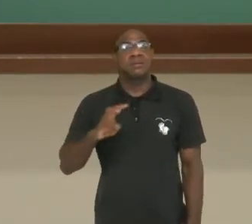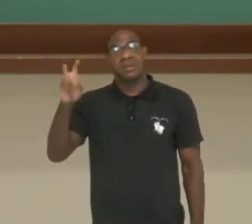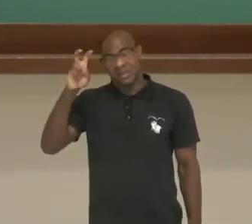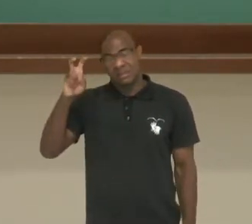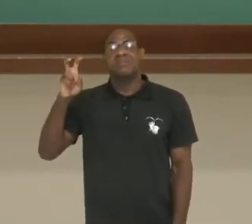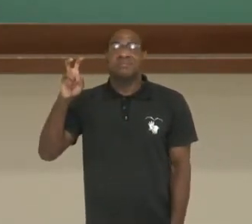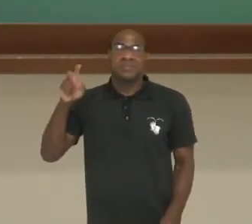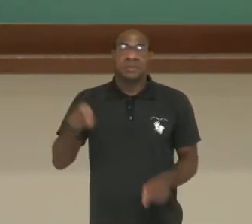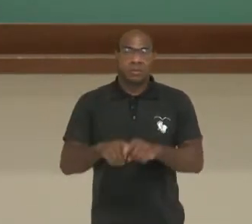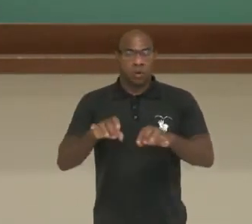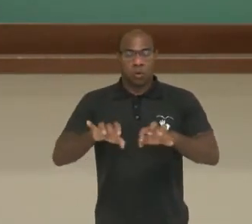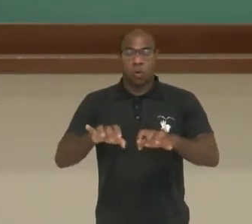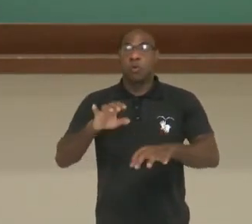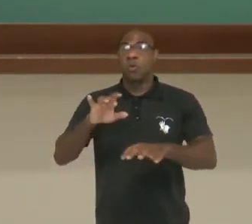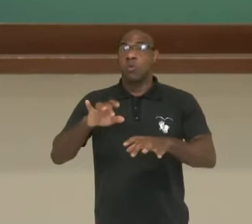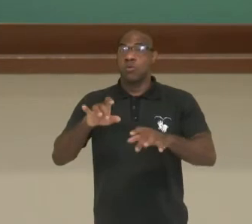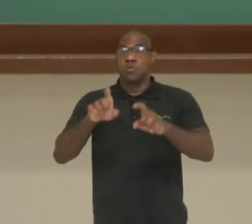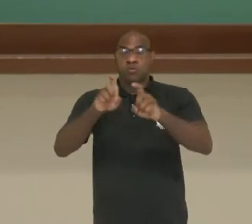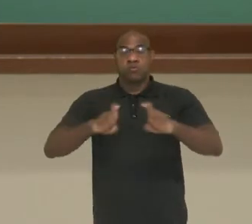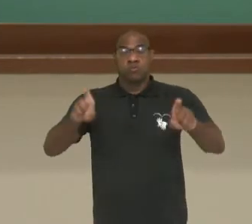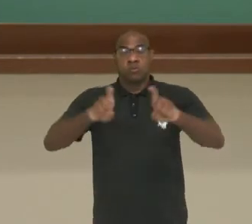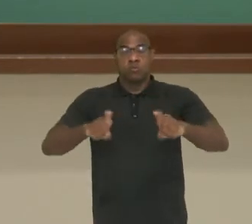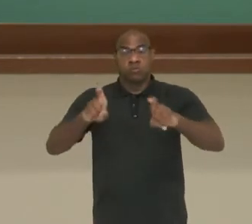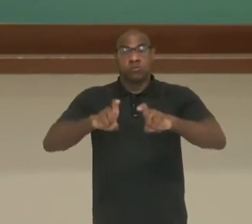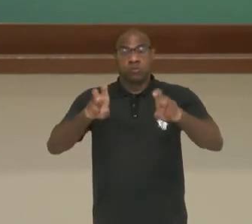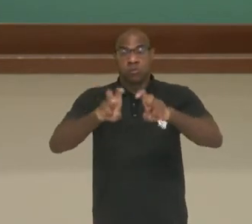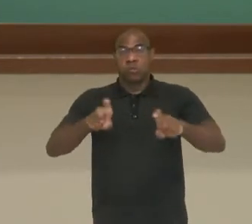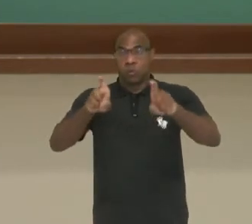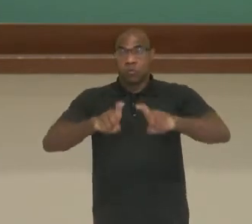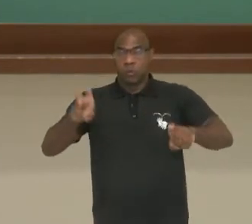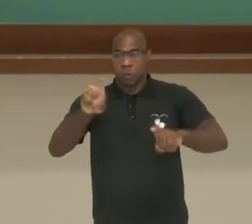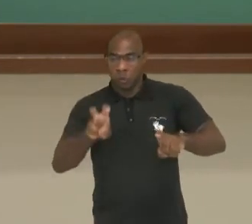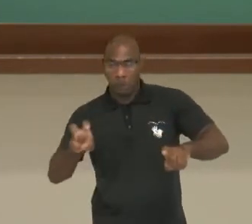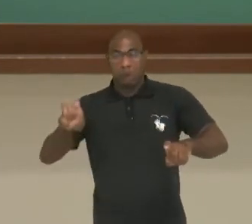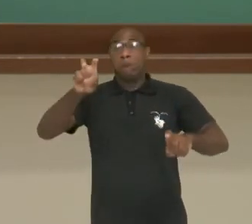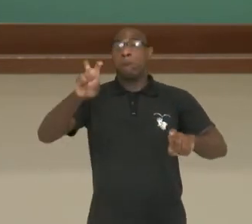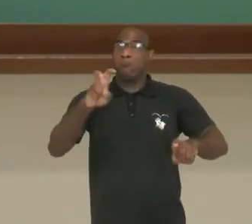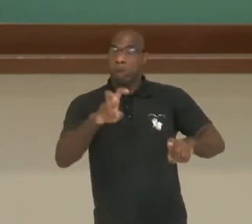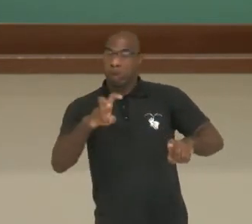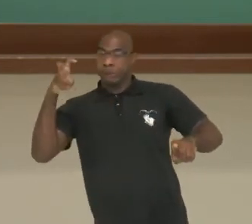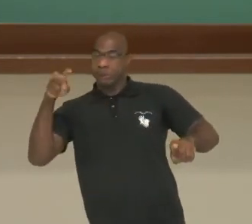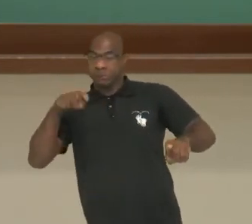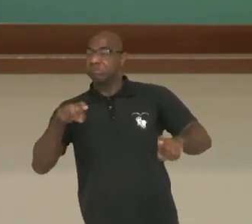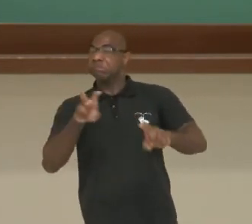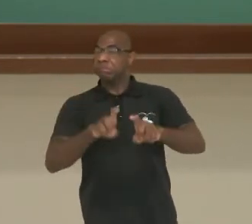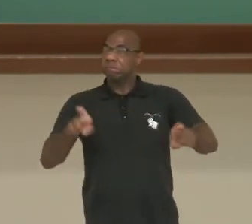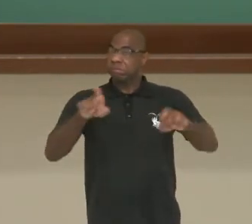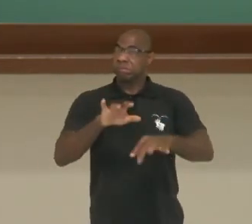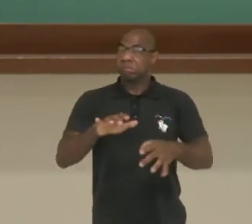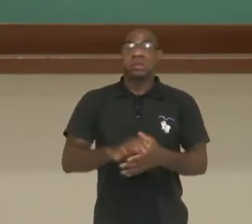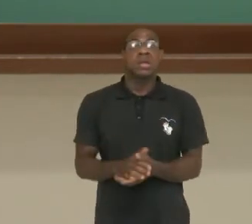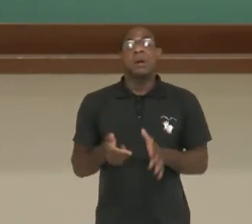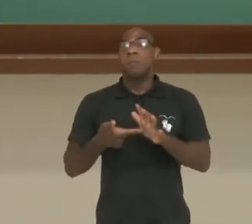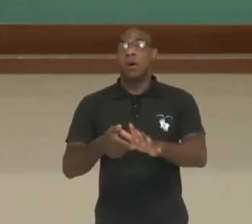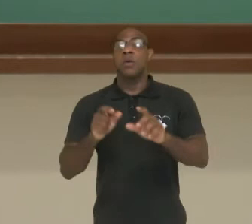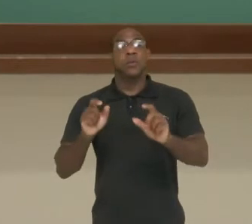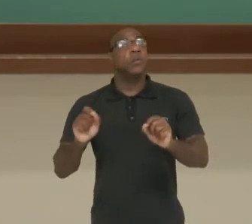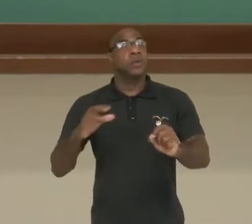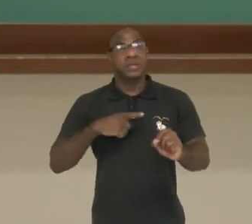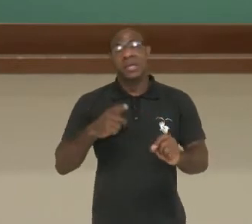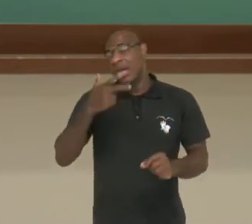artificial dos computadores, né, e que atua aí de uma forma geral, fazendo com que